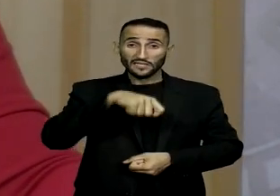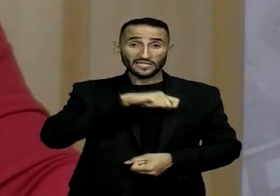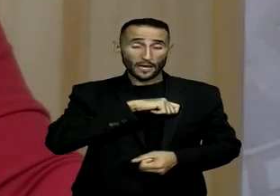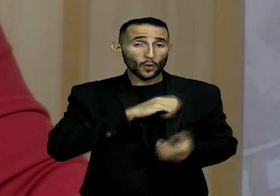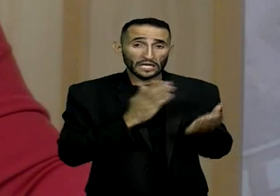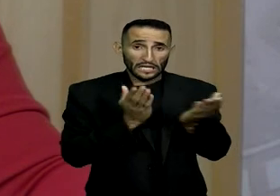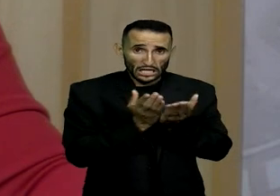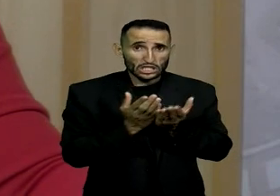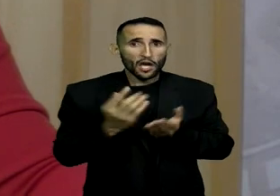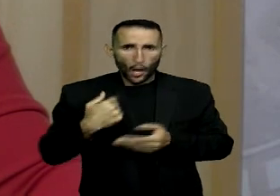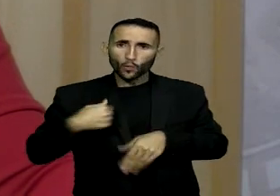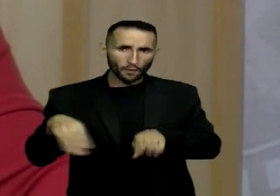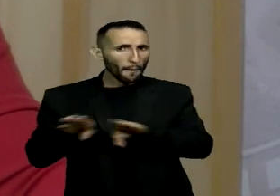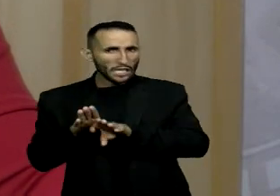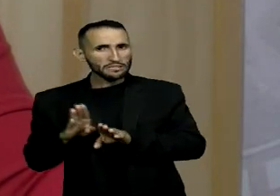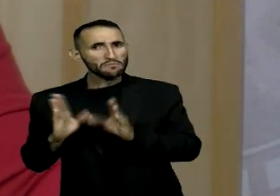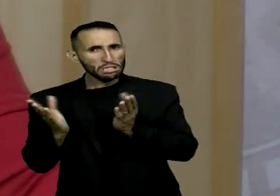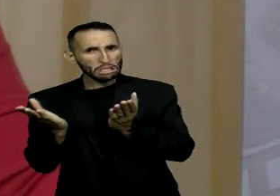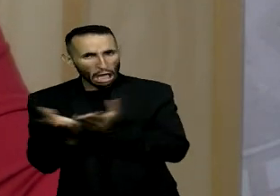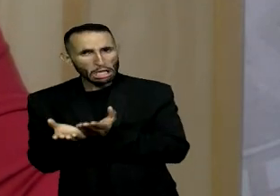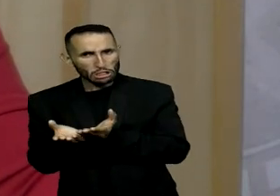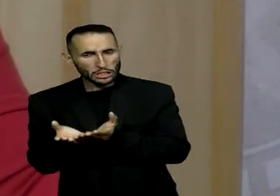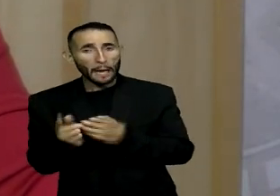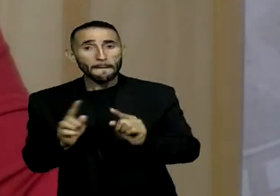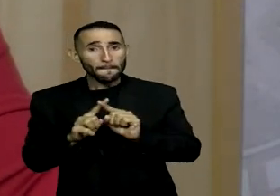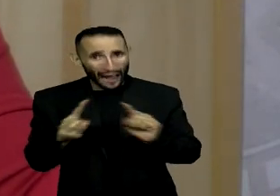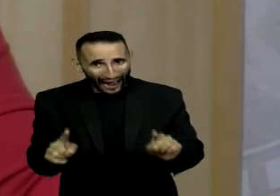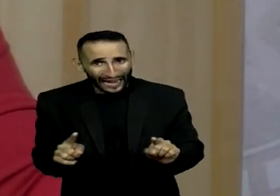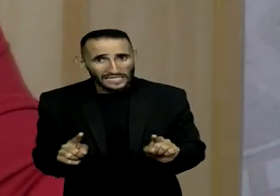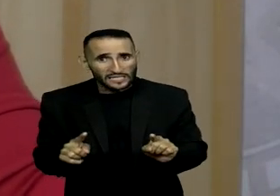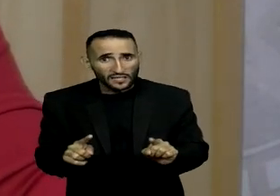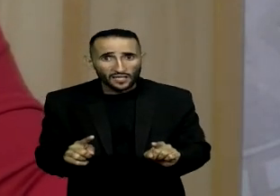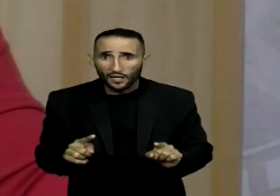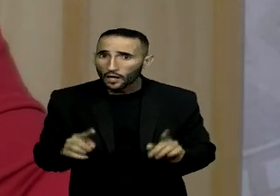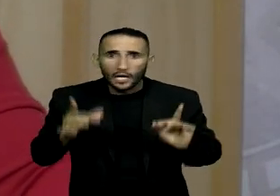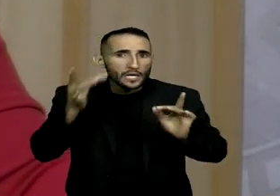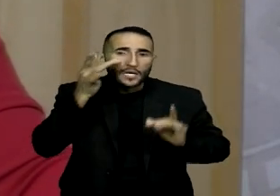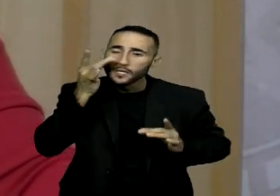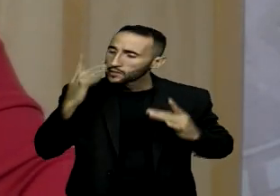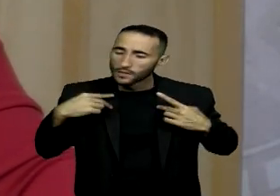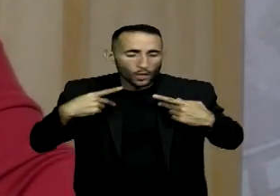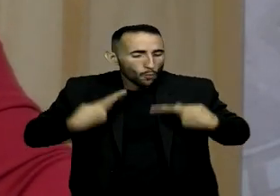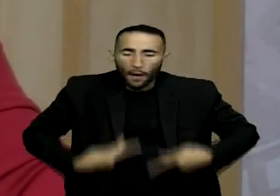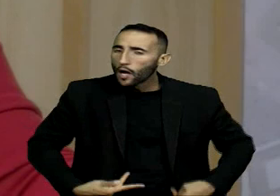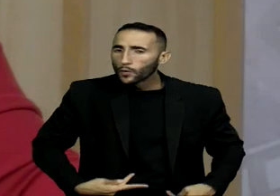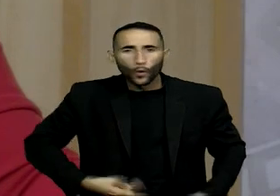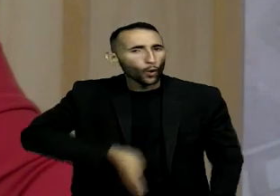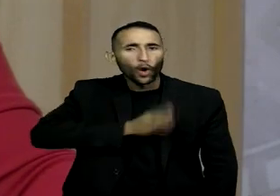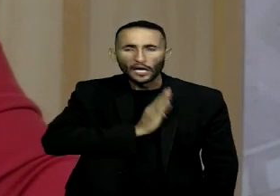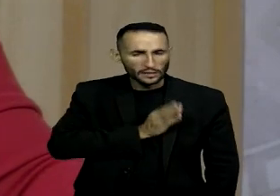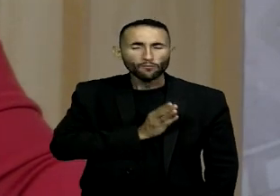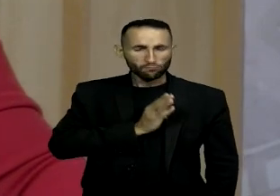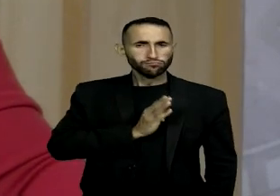Ana. Mas a gente também tem coração. A gente tem filhos.